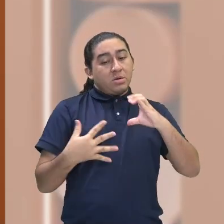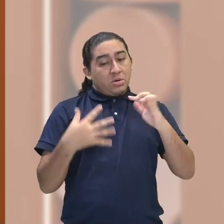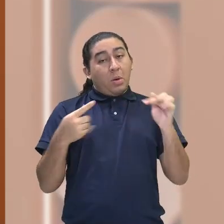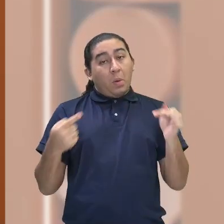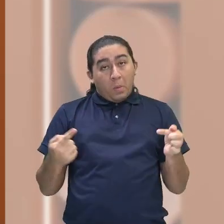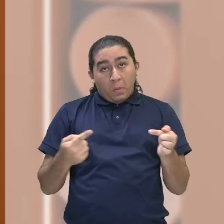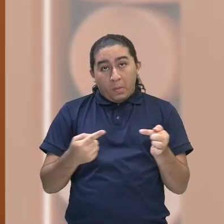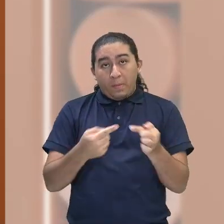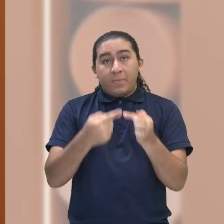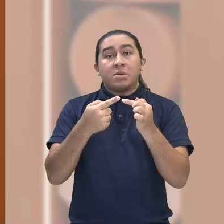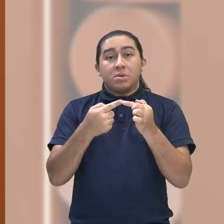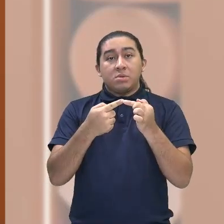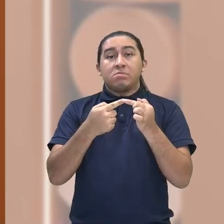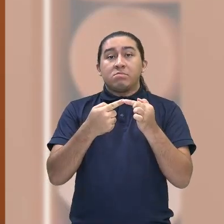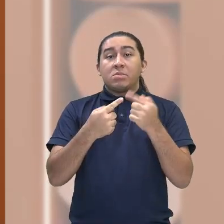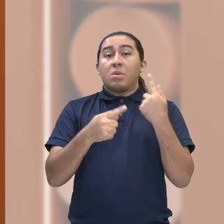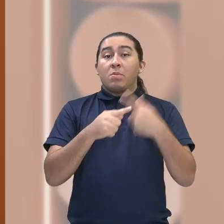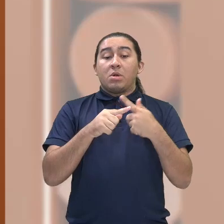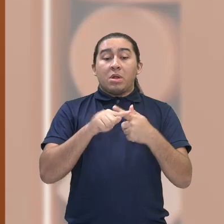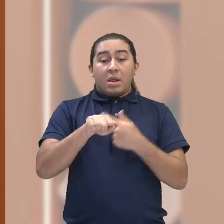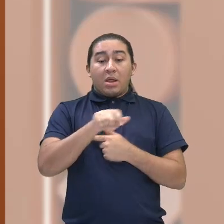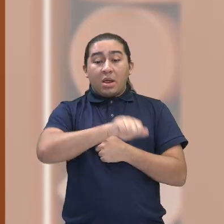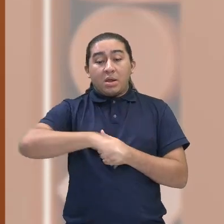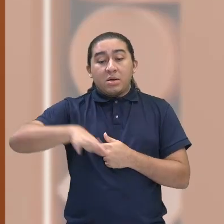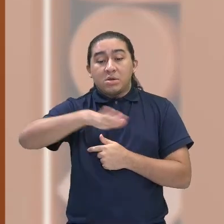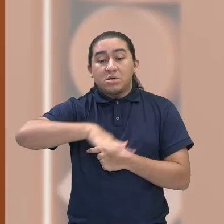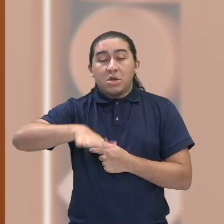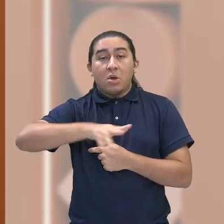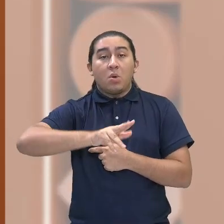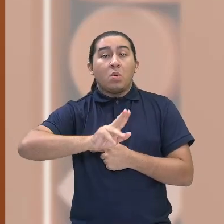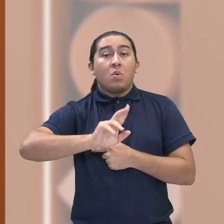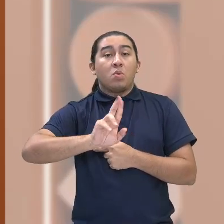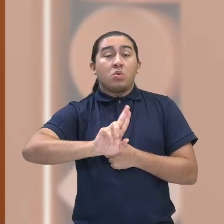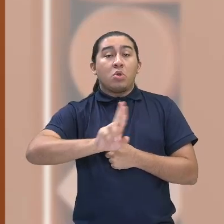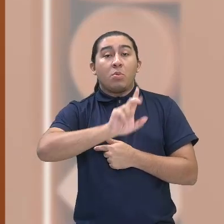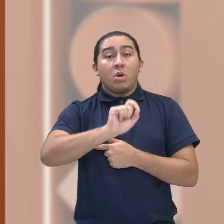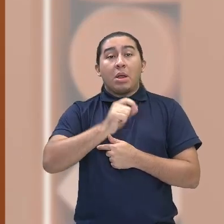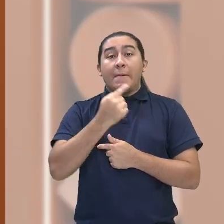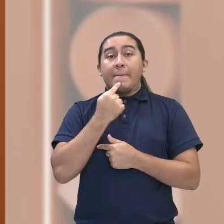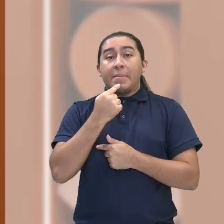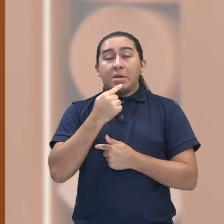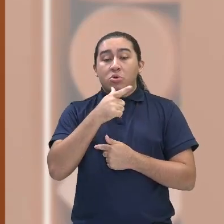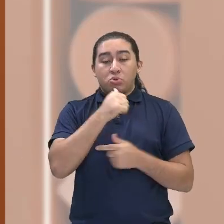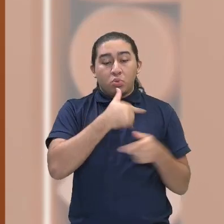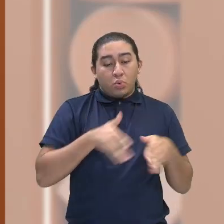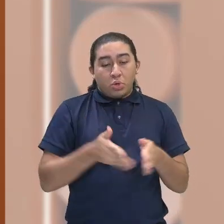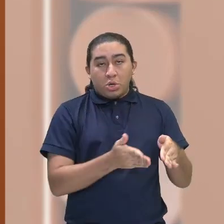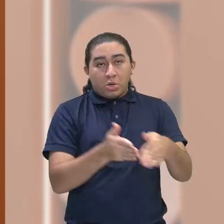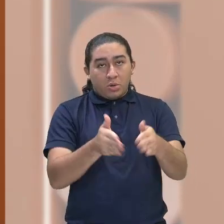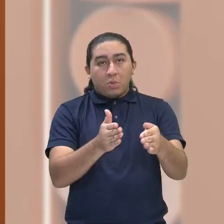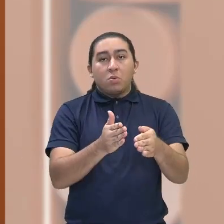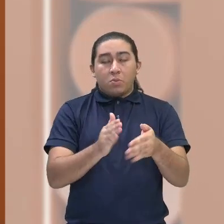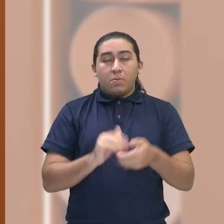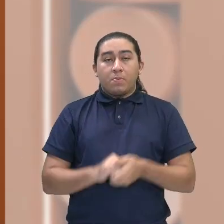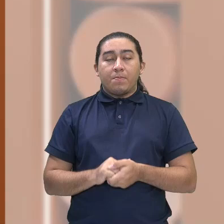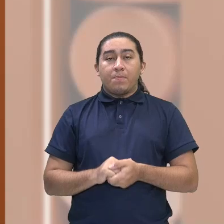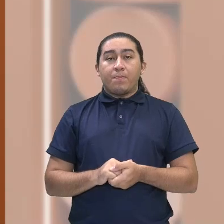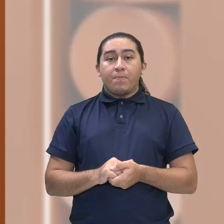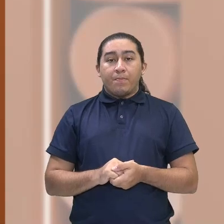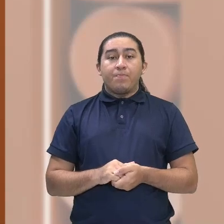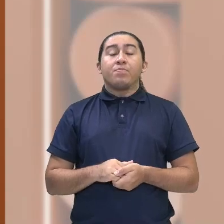apresentadas, né, na região conhecida como Crescente Fértil. Então, muito por causa dessas